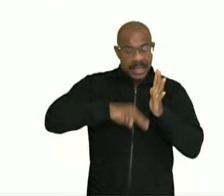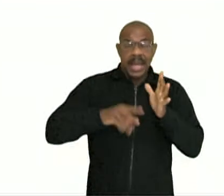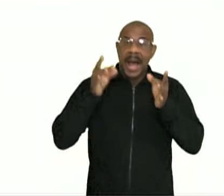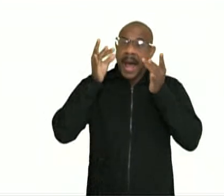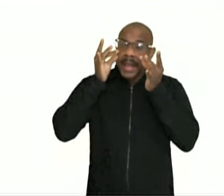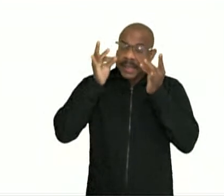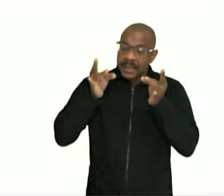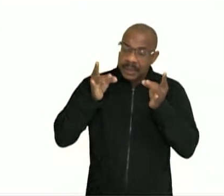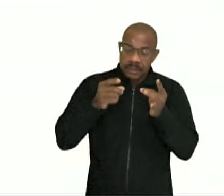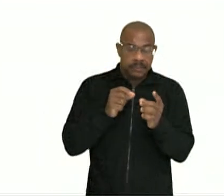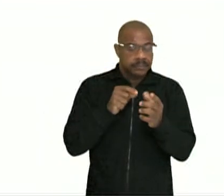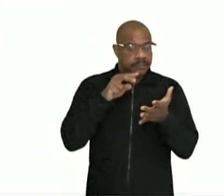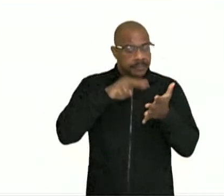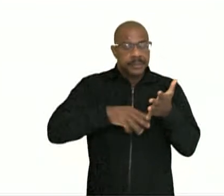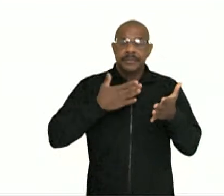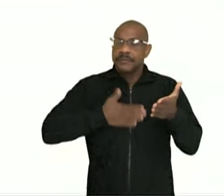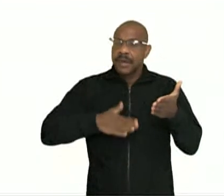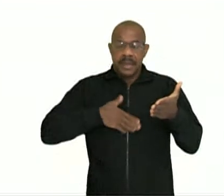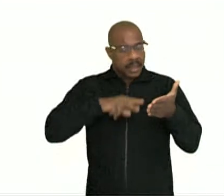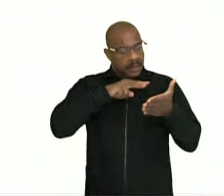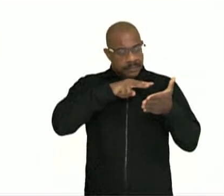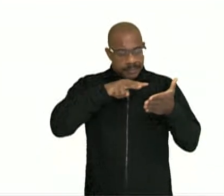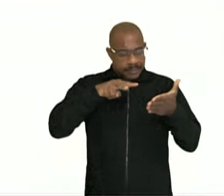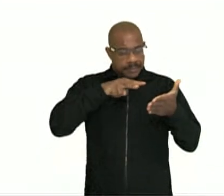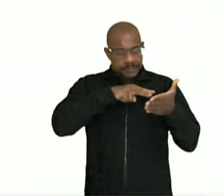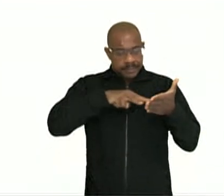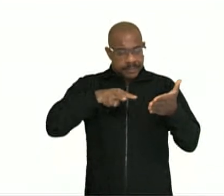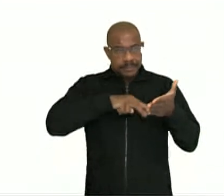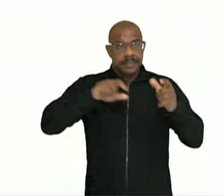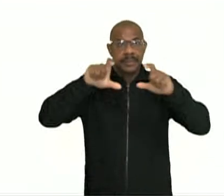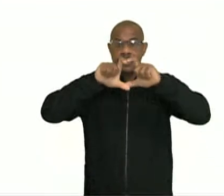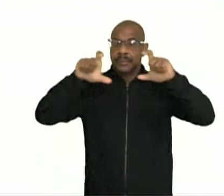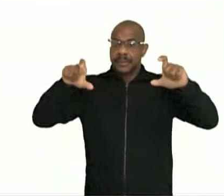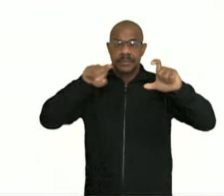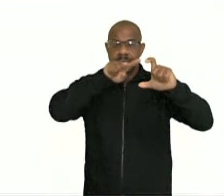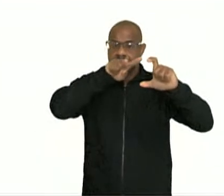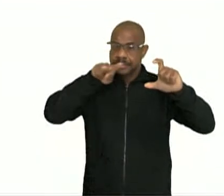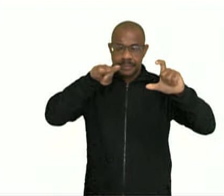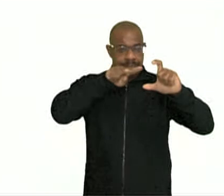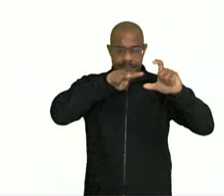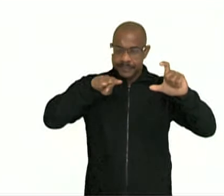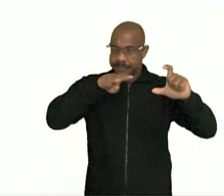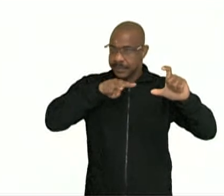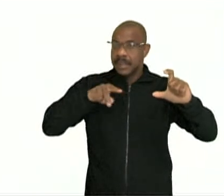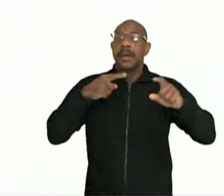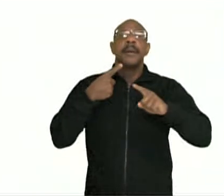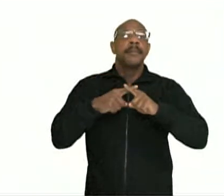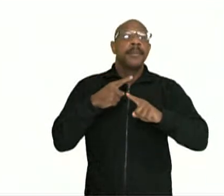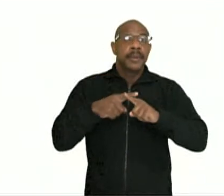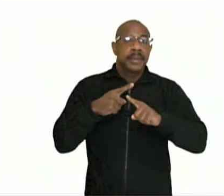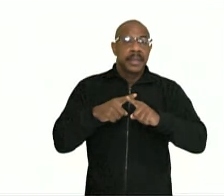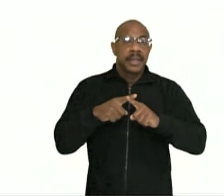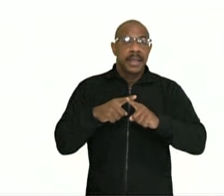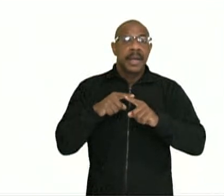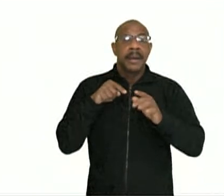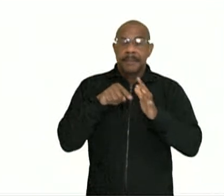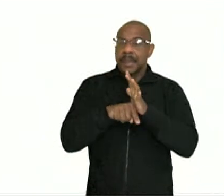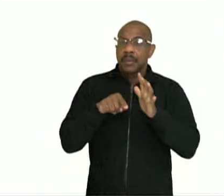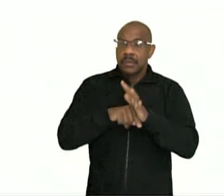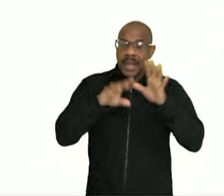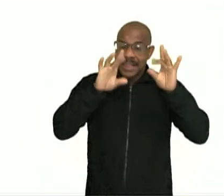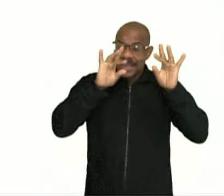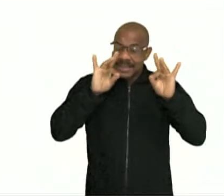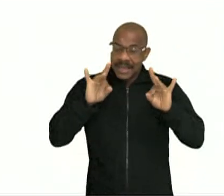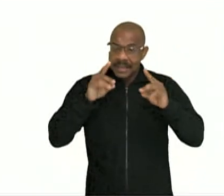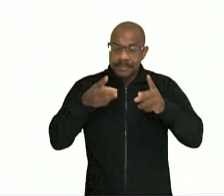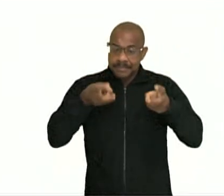mais profundidade, mais vagar, esse trecho que a gente está colocando aqui. Por quê? Porque a questão vai pegar no detalhe